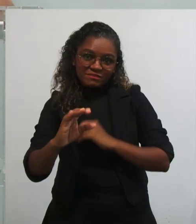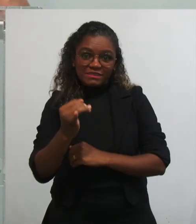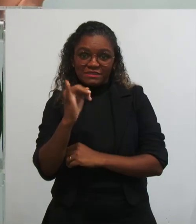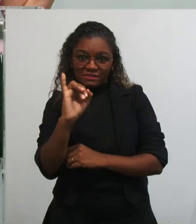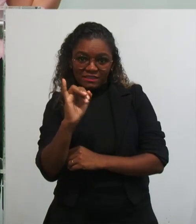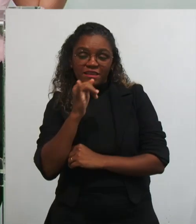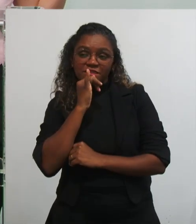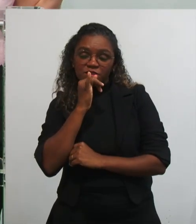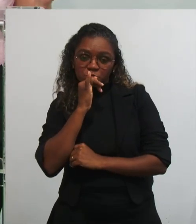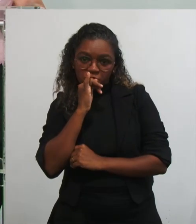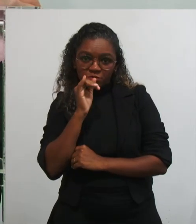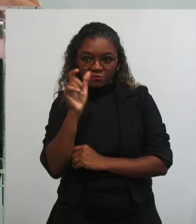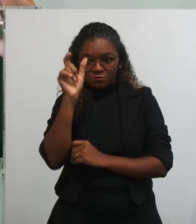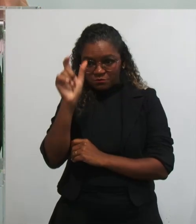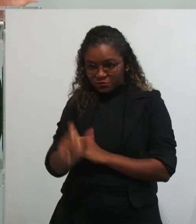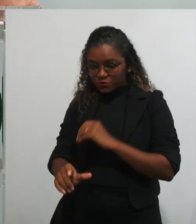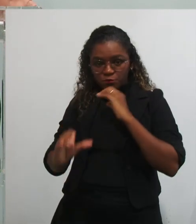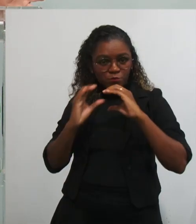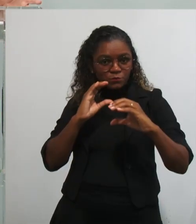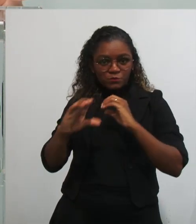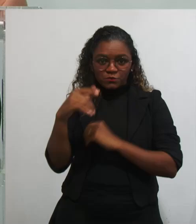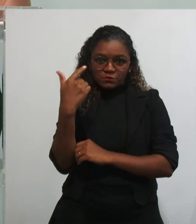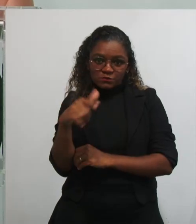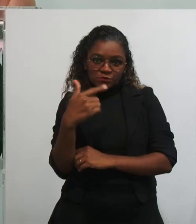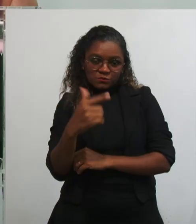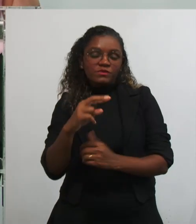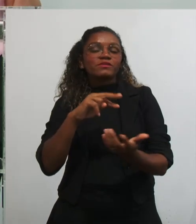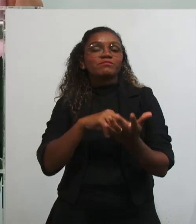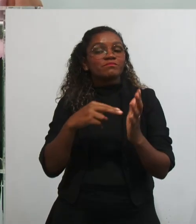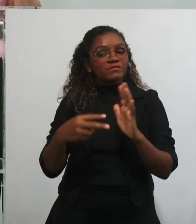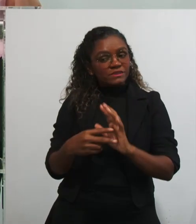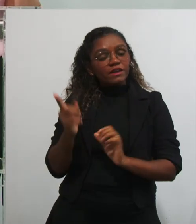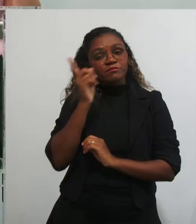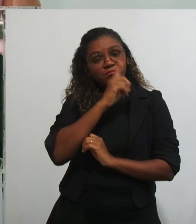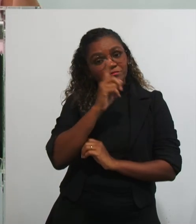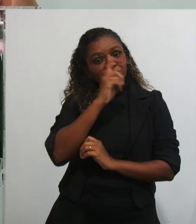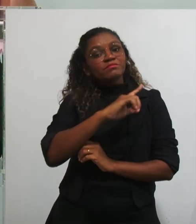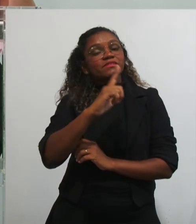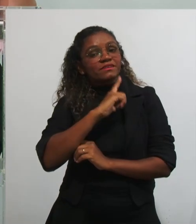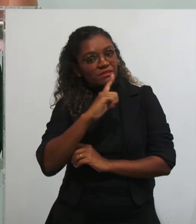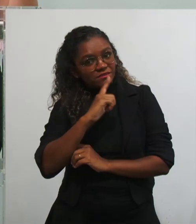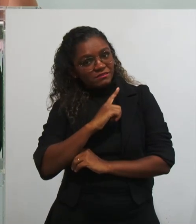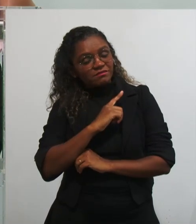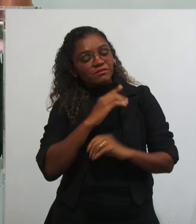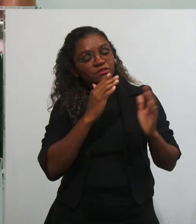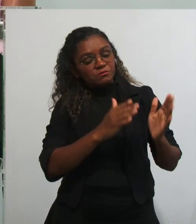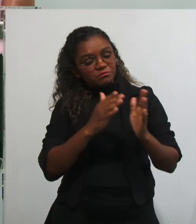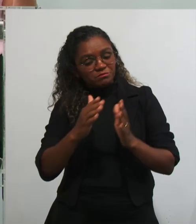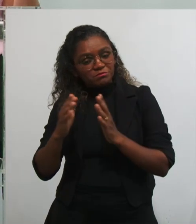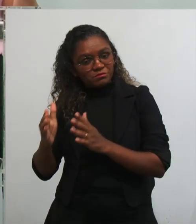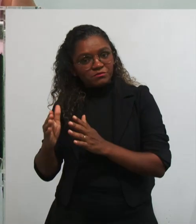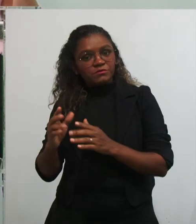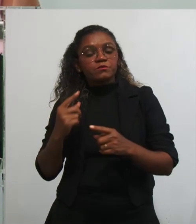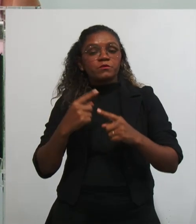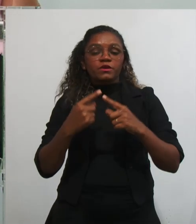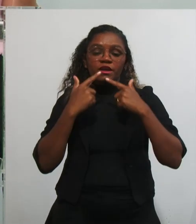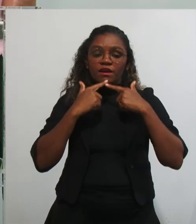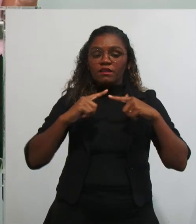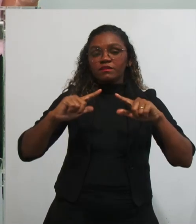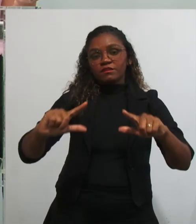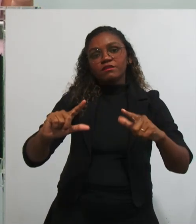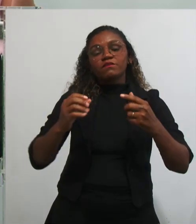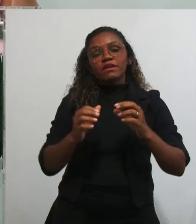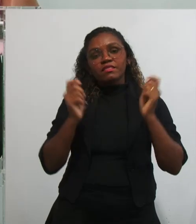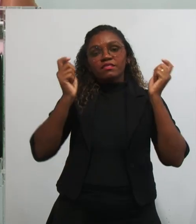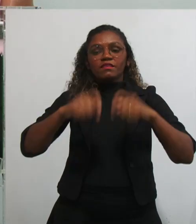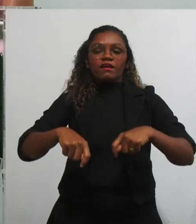alguma coisa nesse processo aí está falho, né? E então a língua, ela possibilita esta